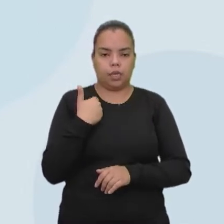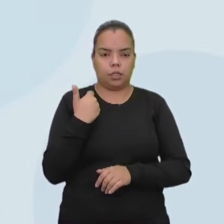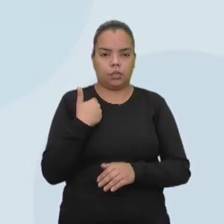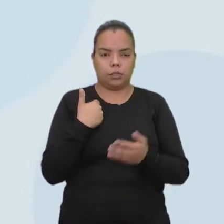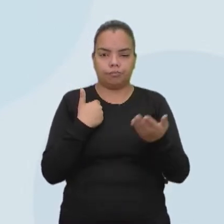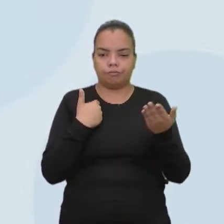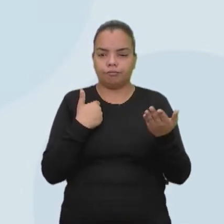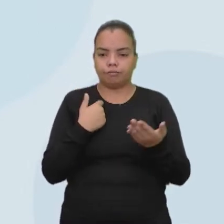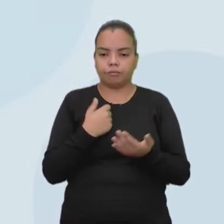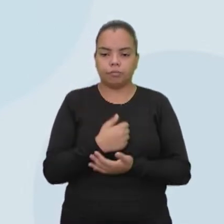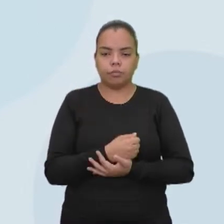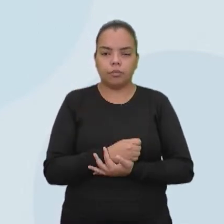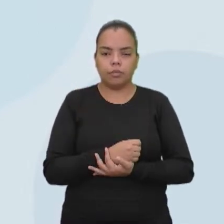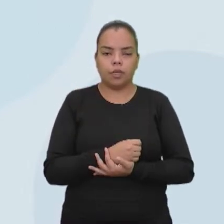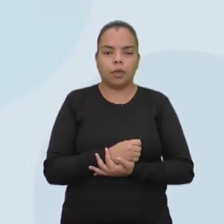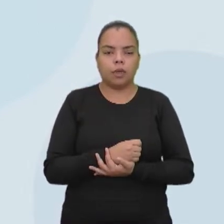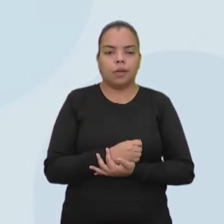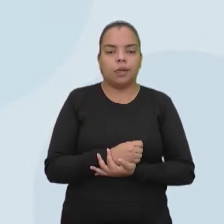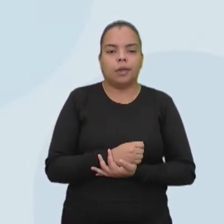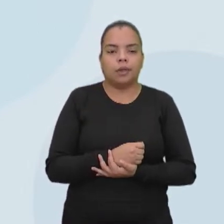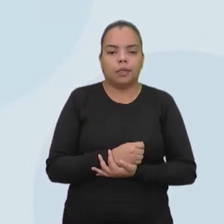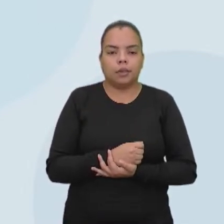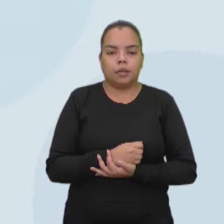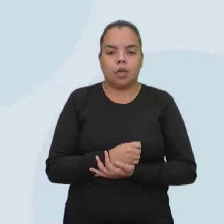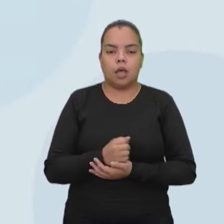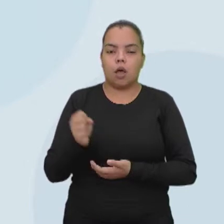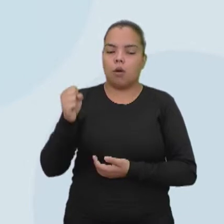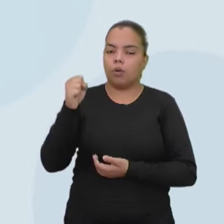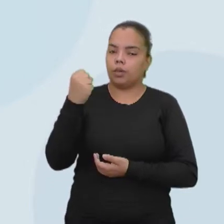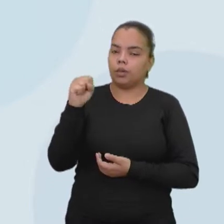na parte lá do rodapé. E aí nós vemos lá que